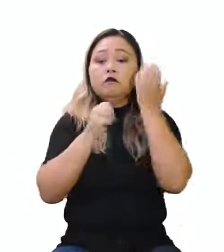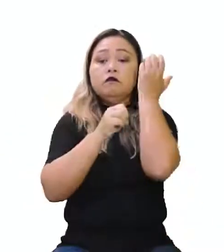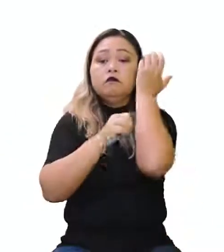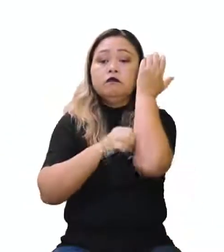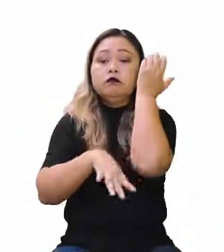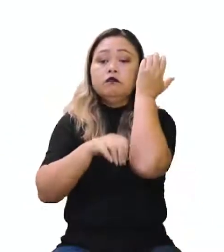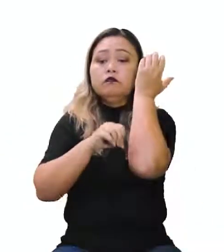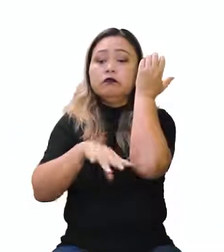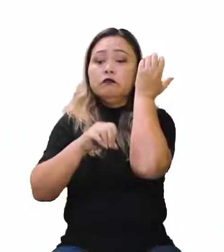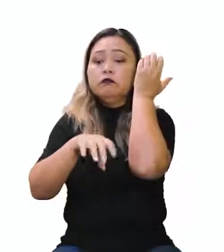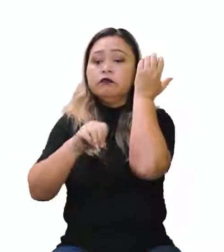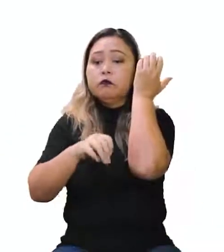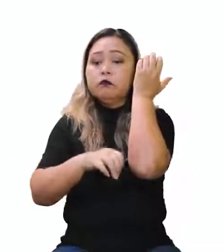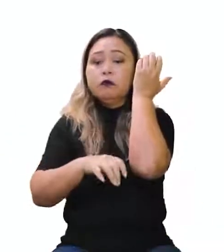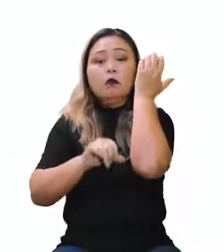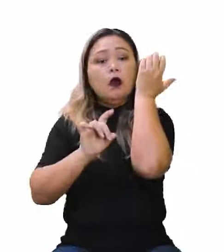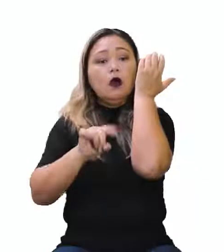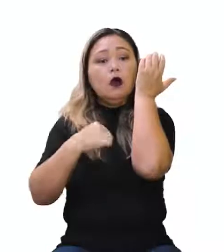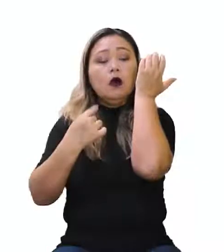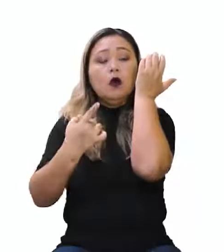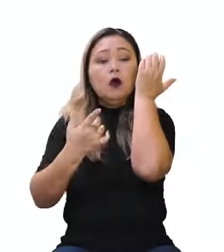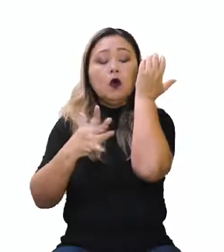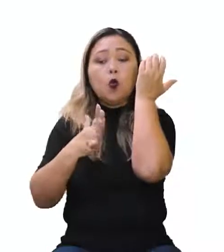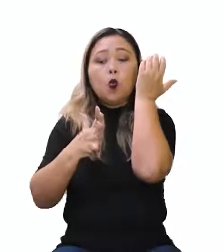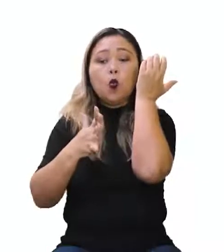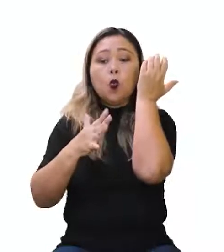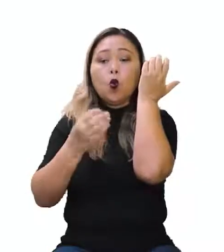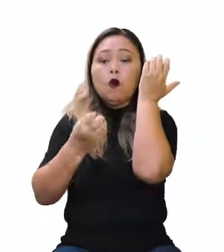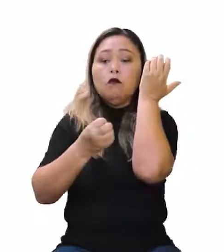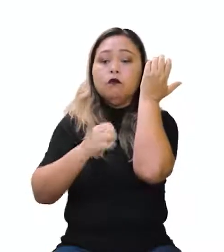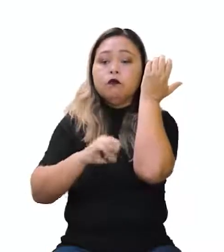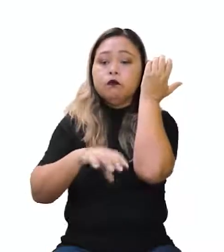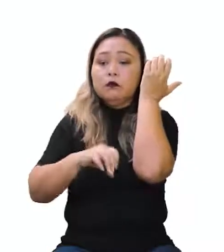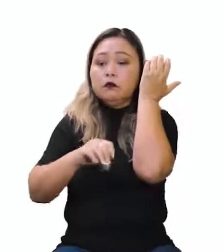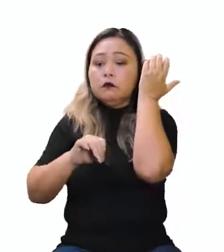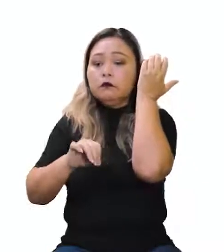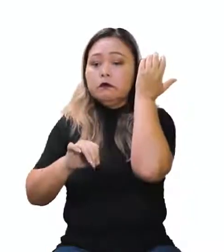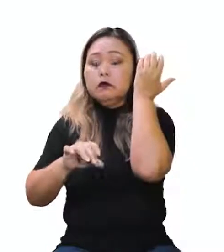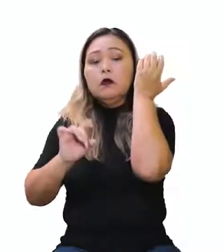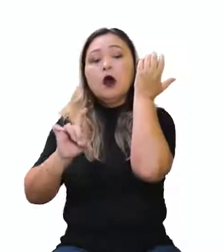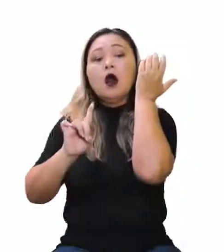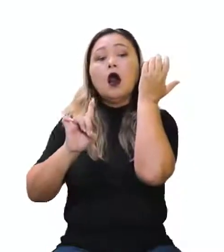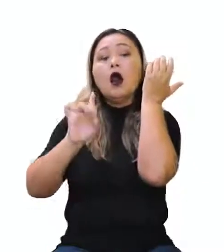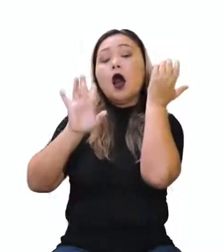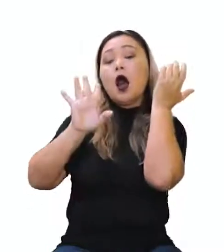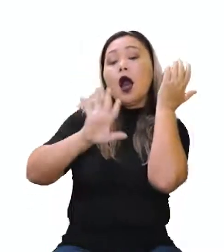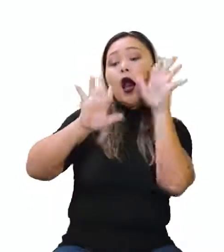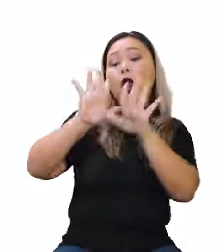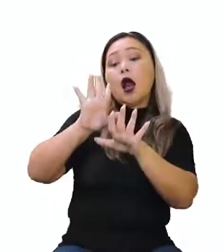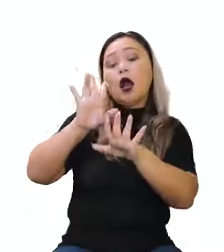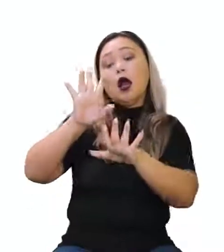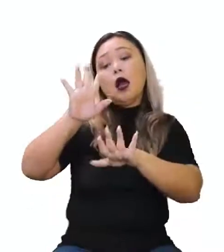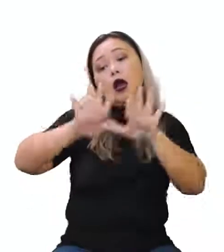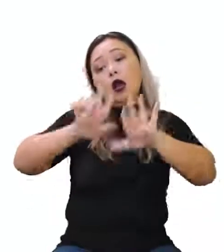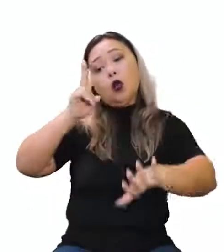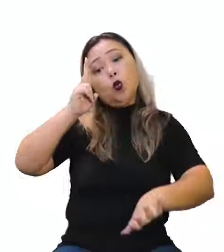aí o equivalente ao processo de ovoposição, né?